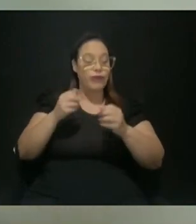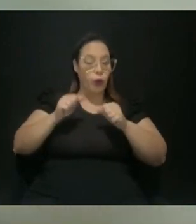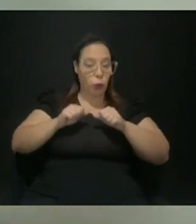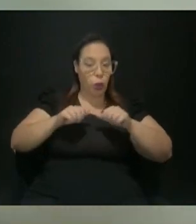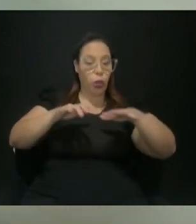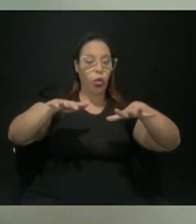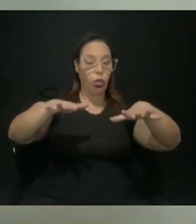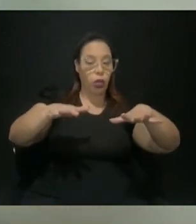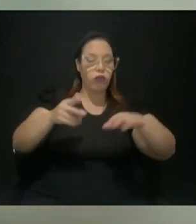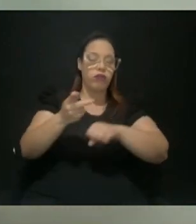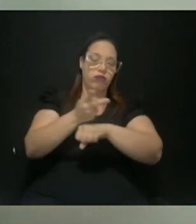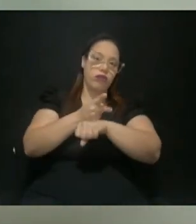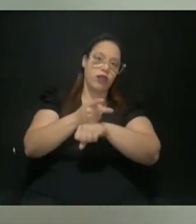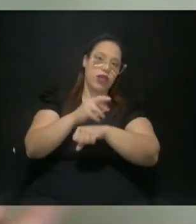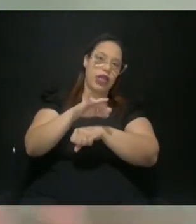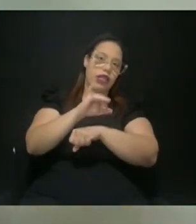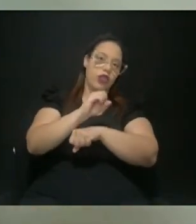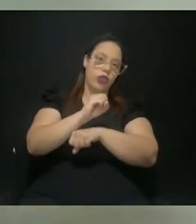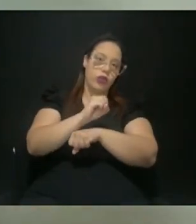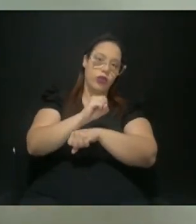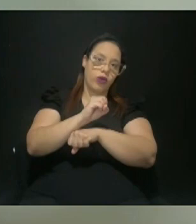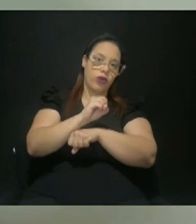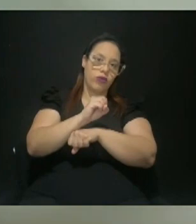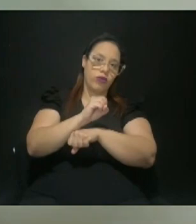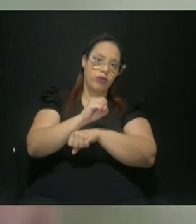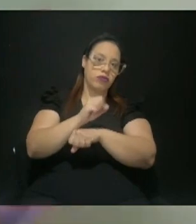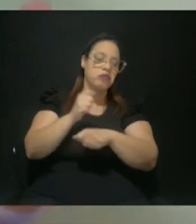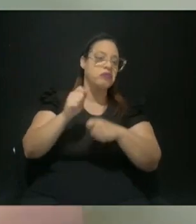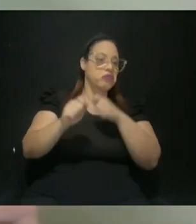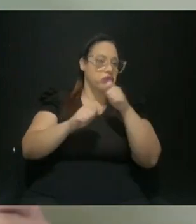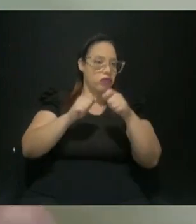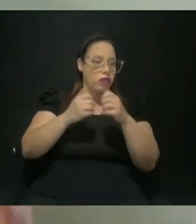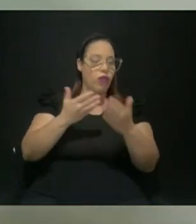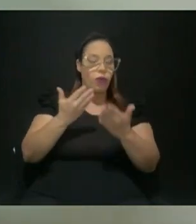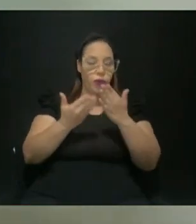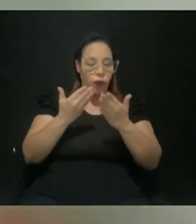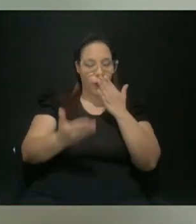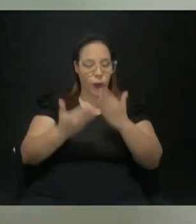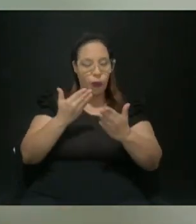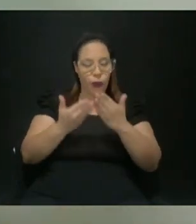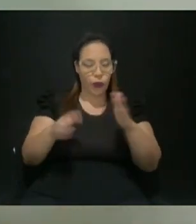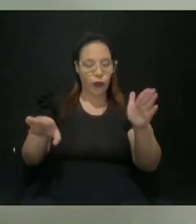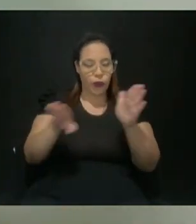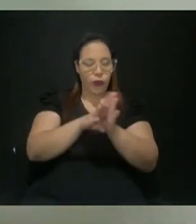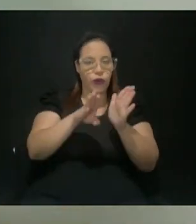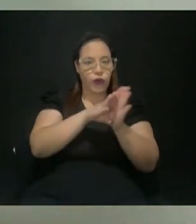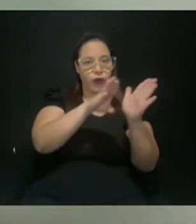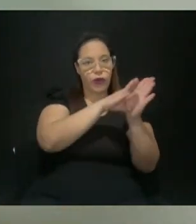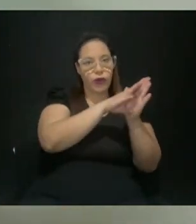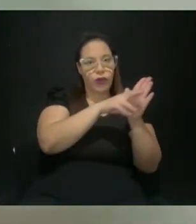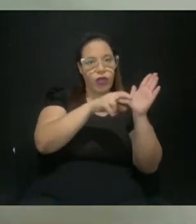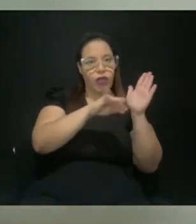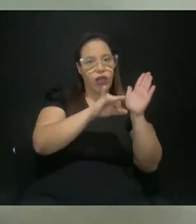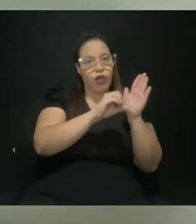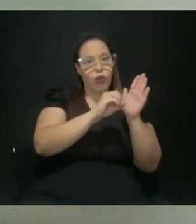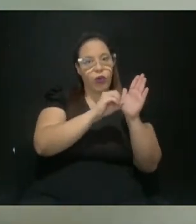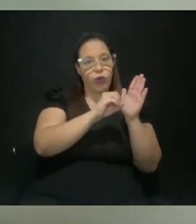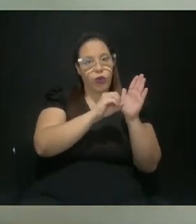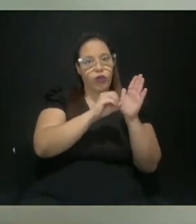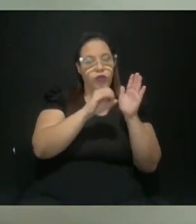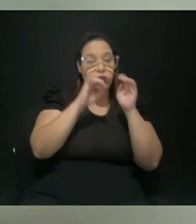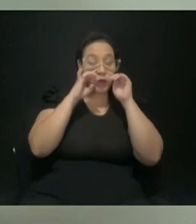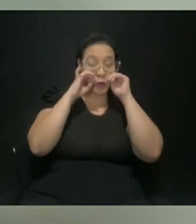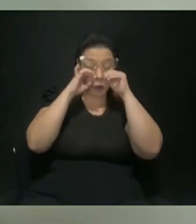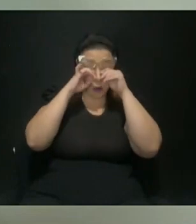nos créditos a forma então de compensar e chegar naquele carbono neutro, né, que é o